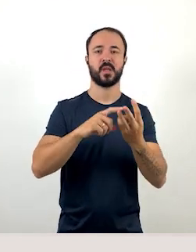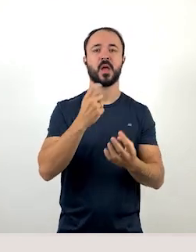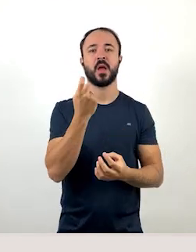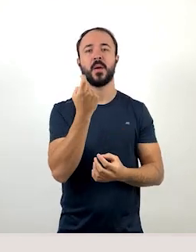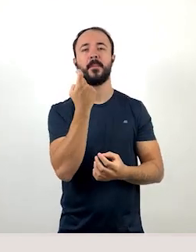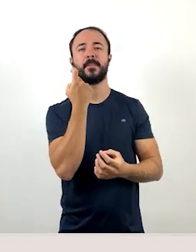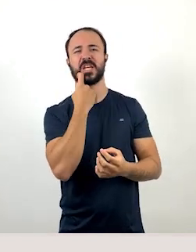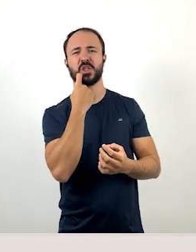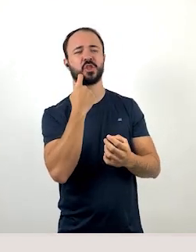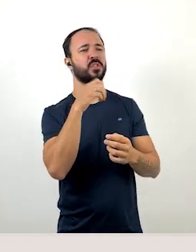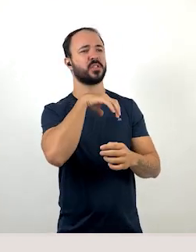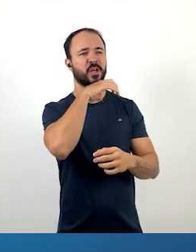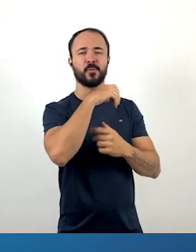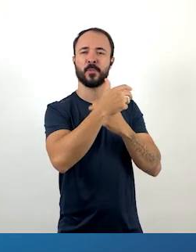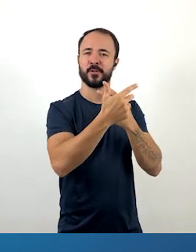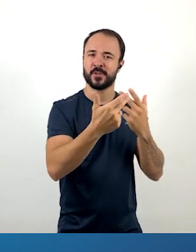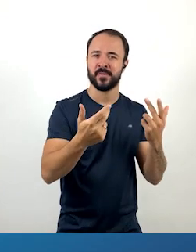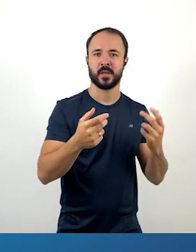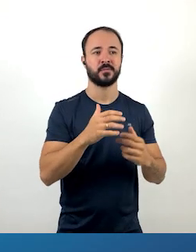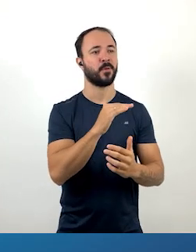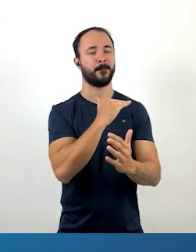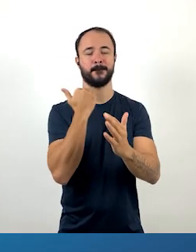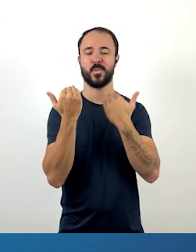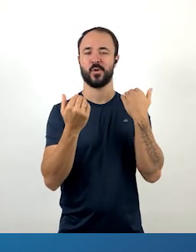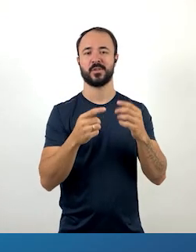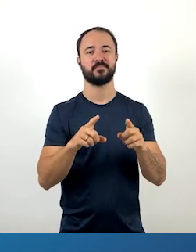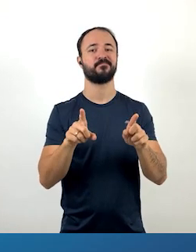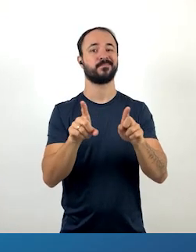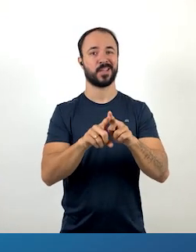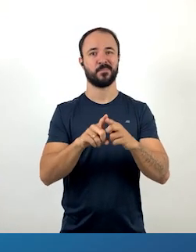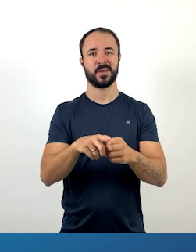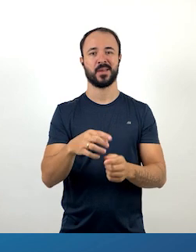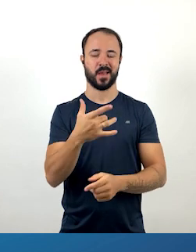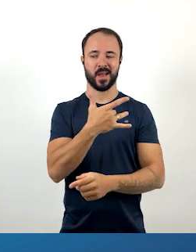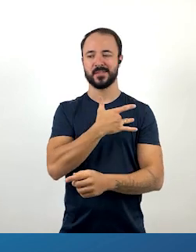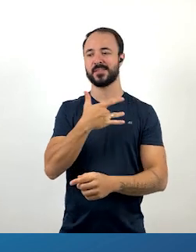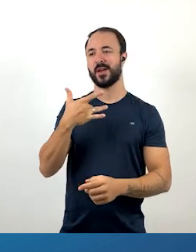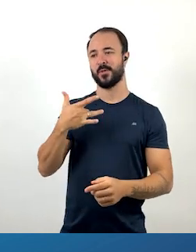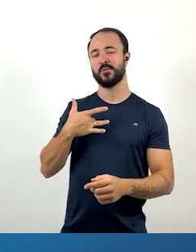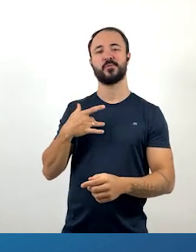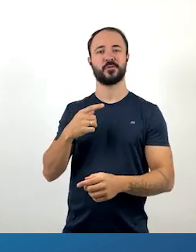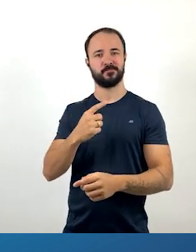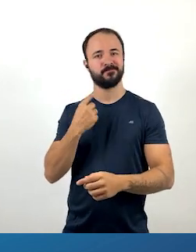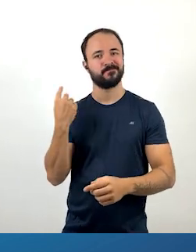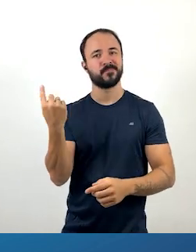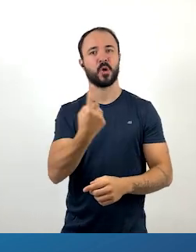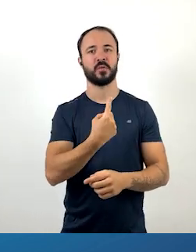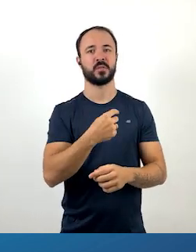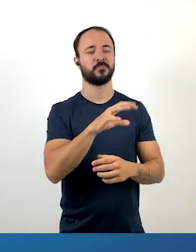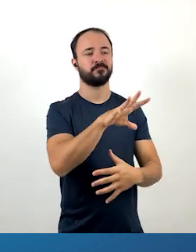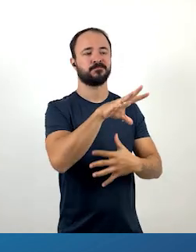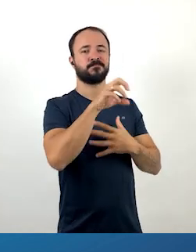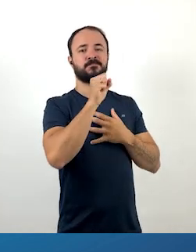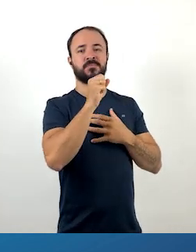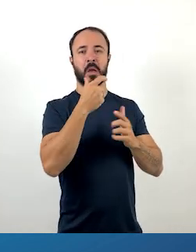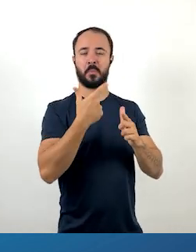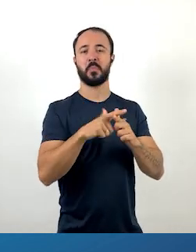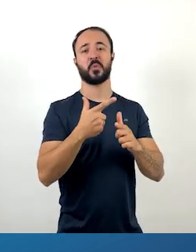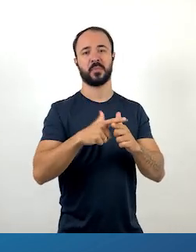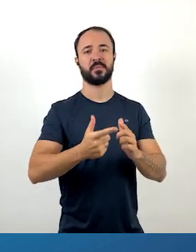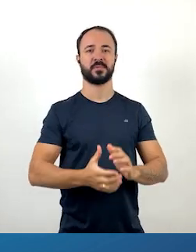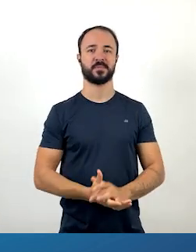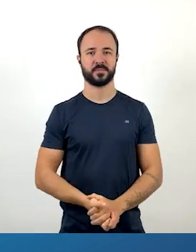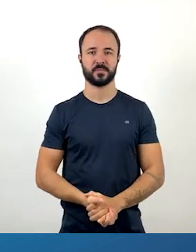peixes, anfíbios e invertebrados e também, na nossa saúde, contaminações por metais pesados e problemas